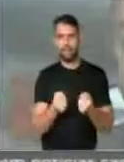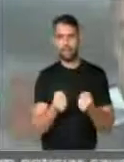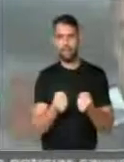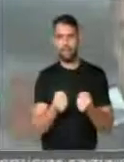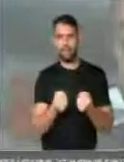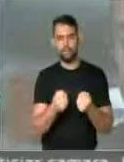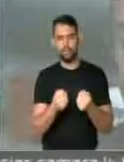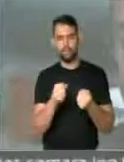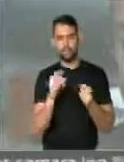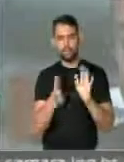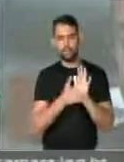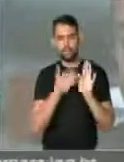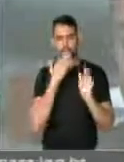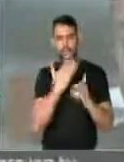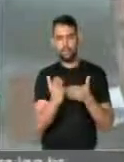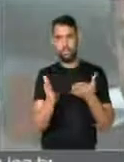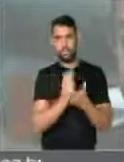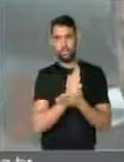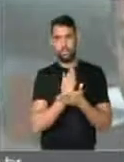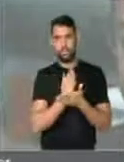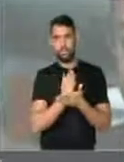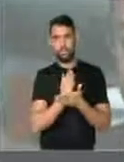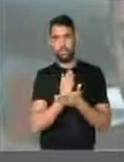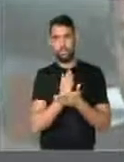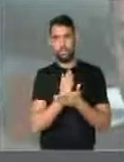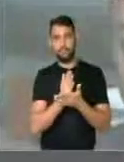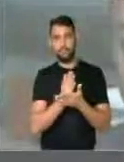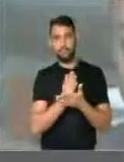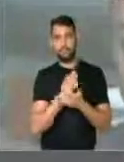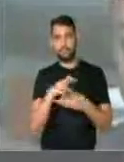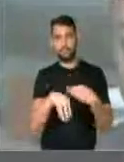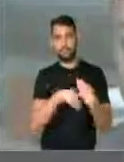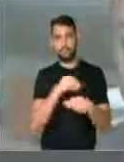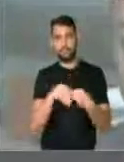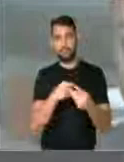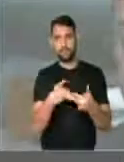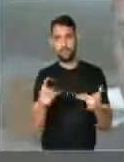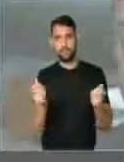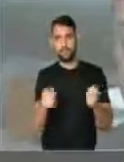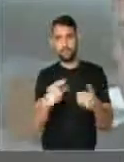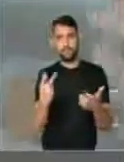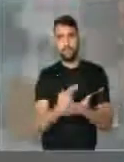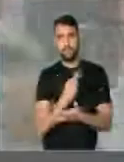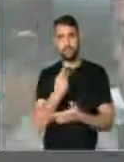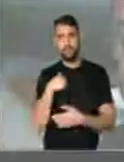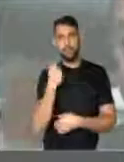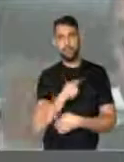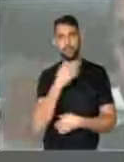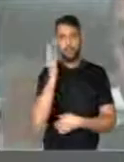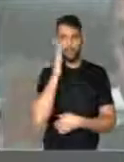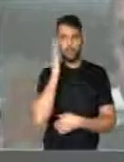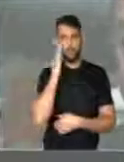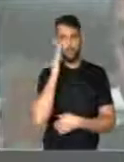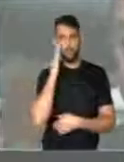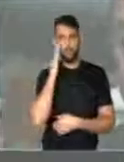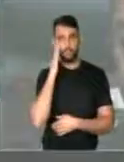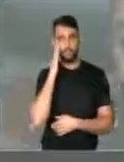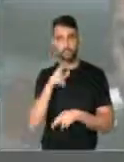aceitar que esse tipo de mistura possa acontecer. Nós